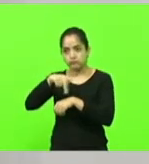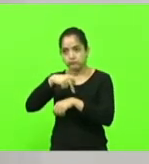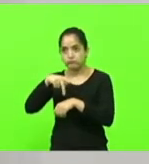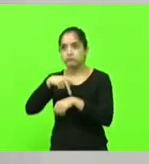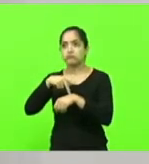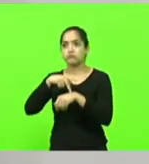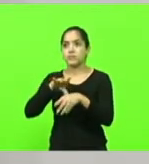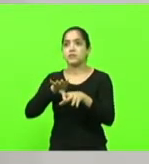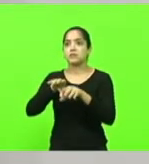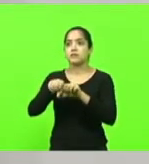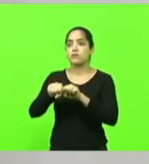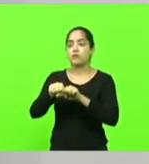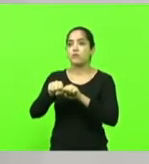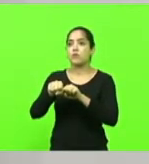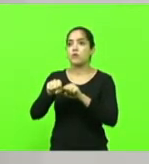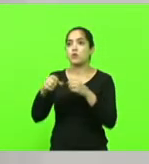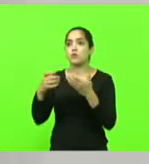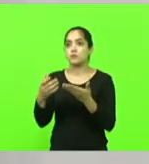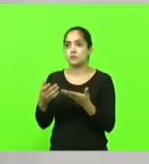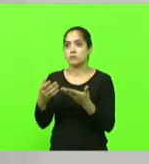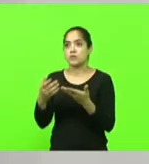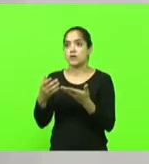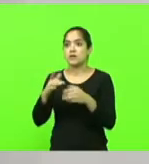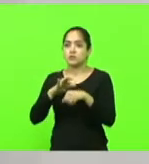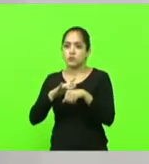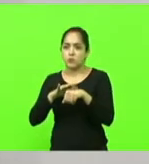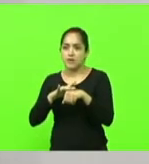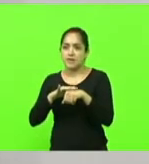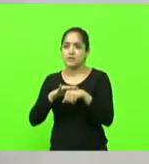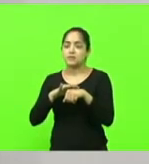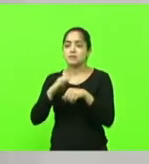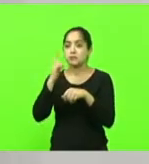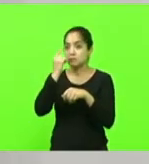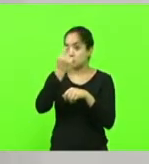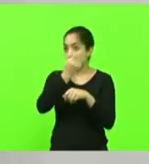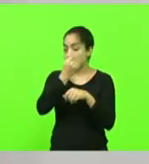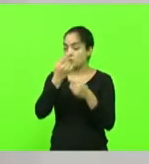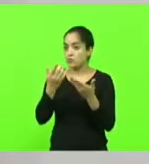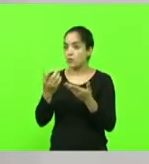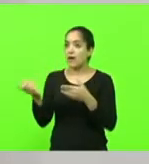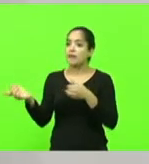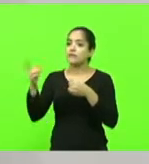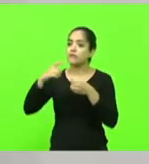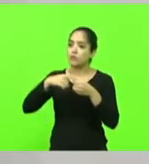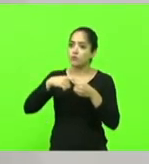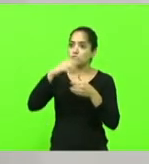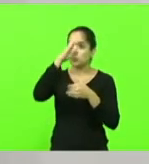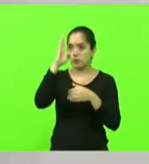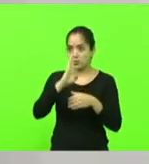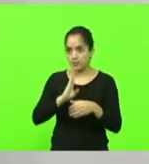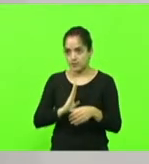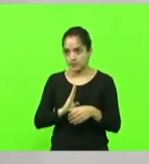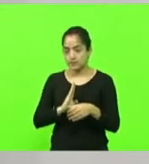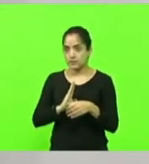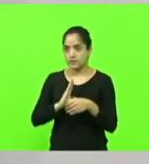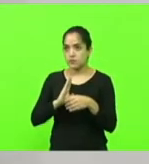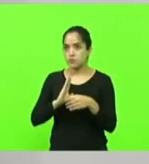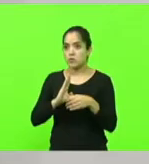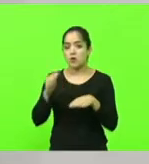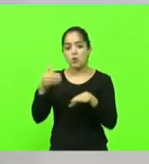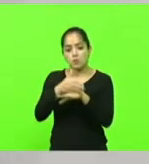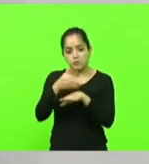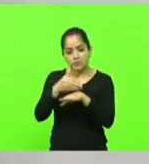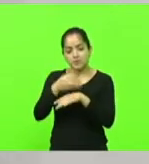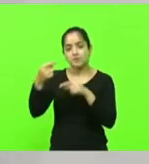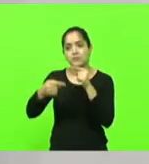institutos que tem no mundo a respeito de doenças oftalmológicas. De volta ao Brasil, foi levado à política por seus ideais de um